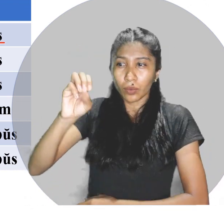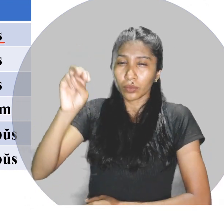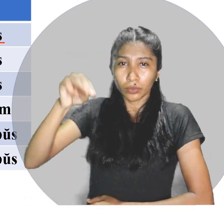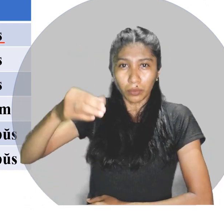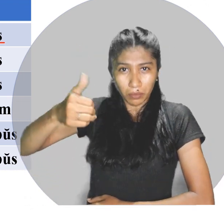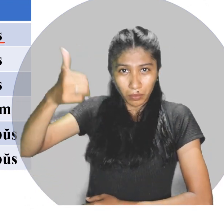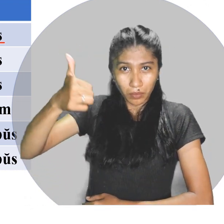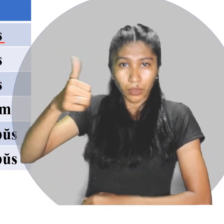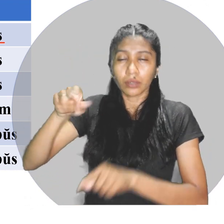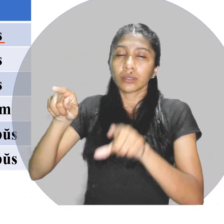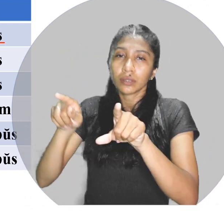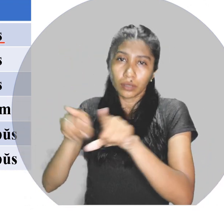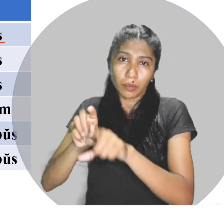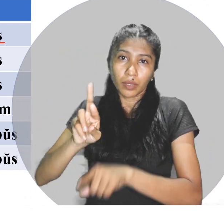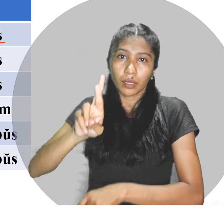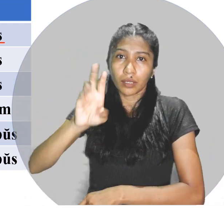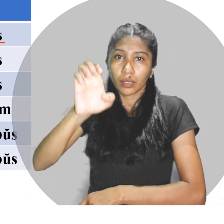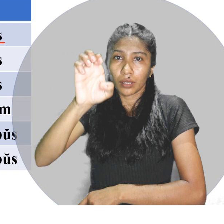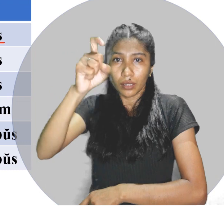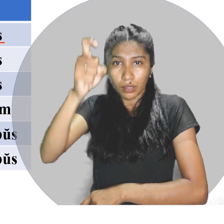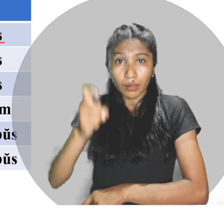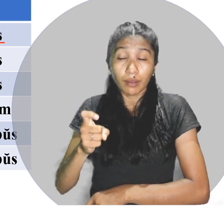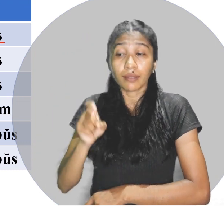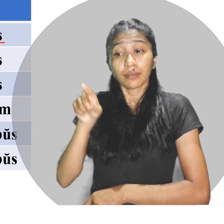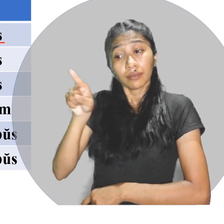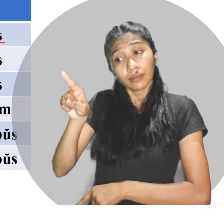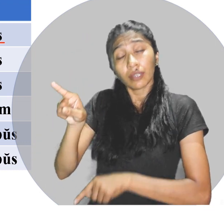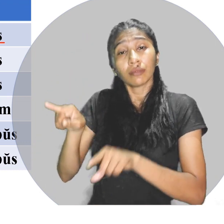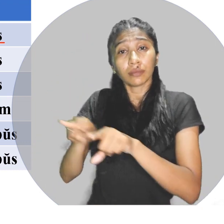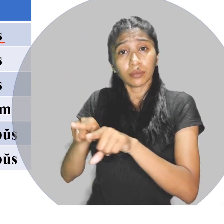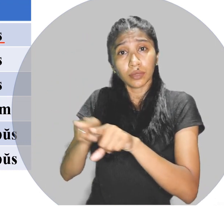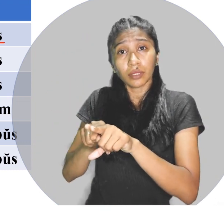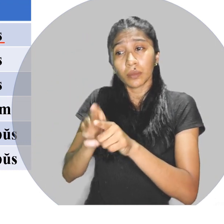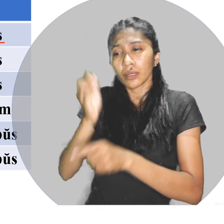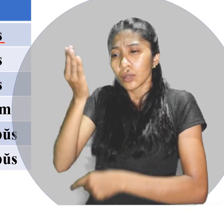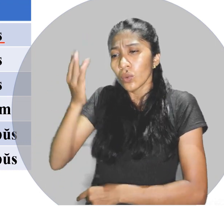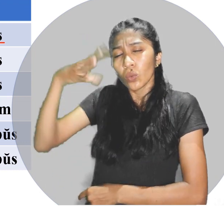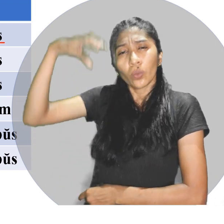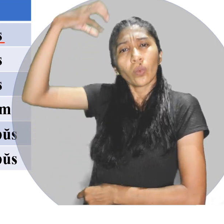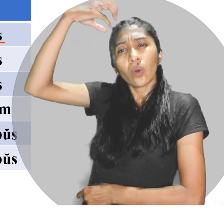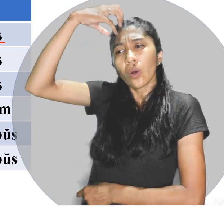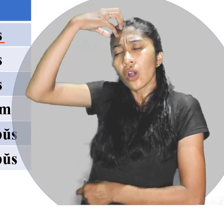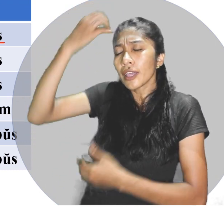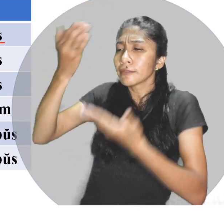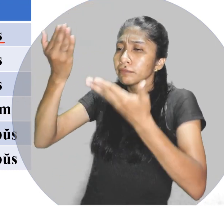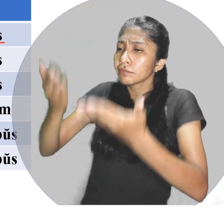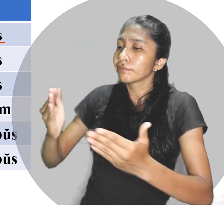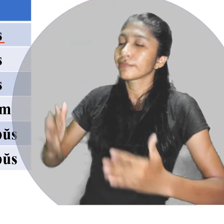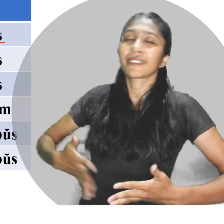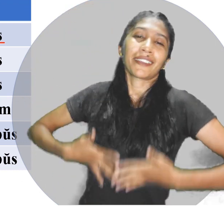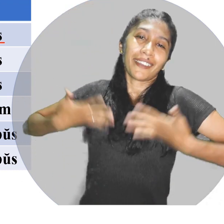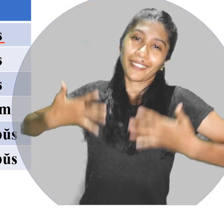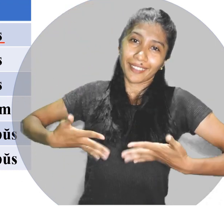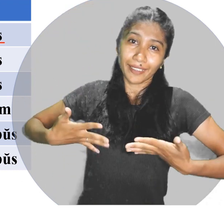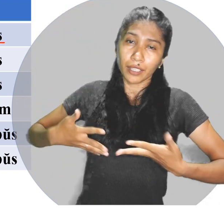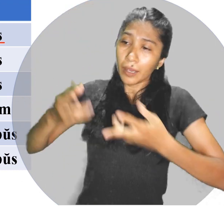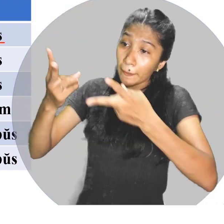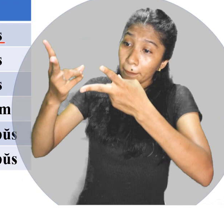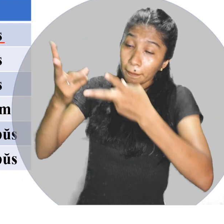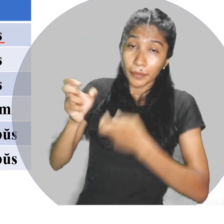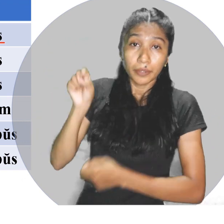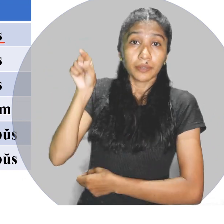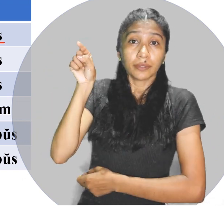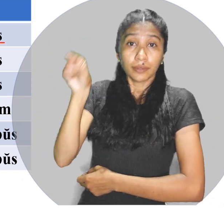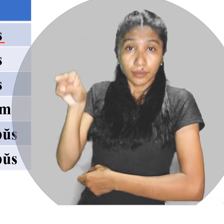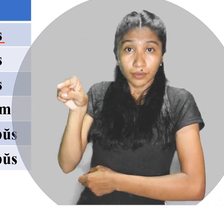nominativo, rex, nós temos aqui exatamente ó rei, és alegre. Nós